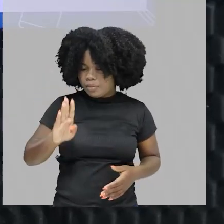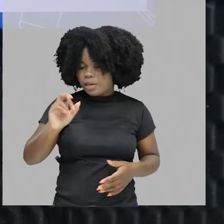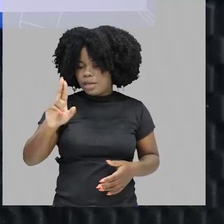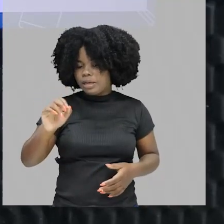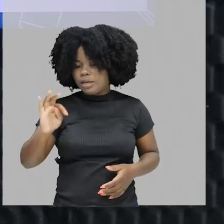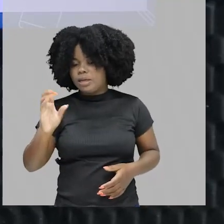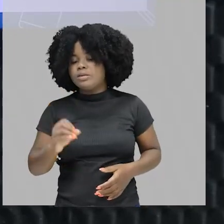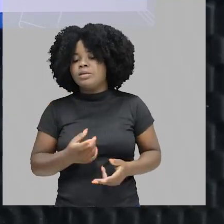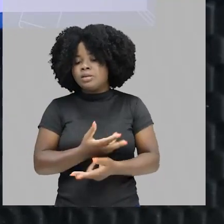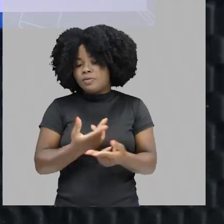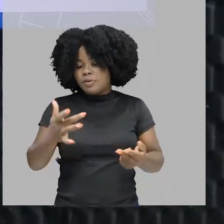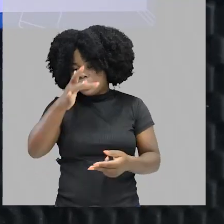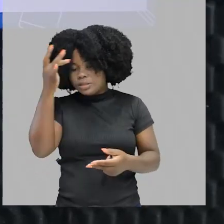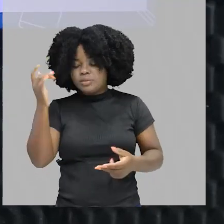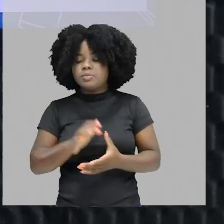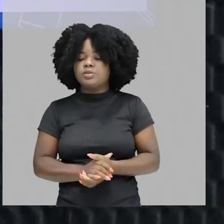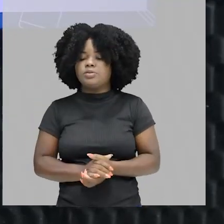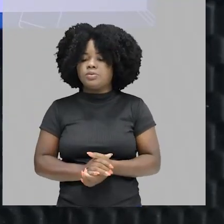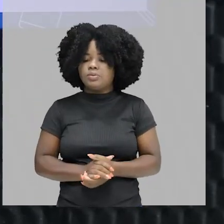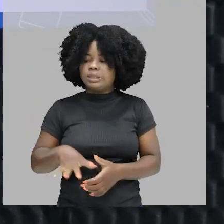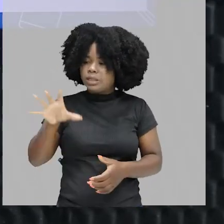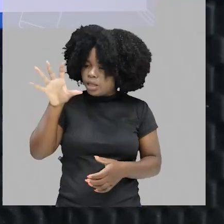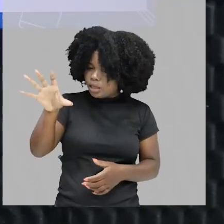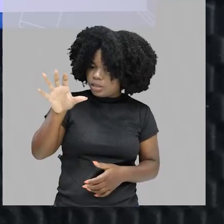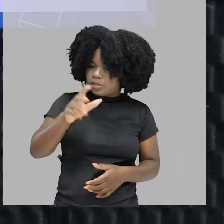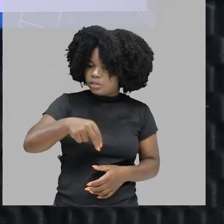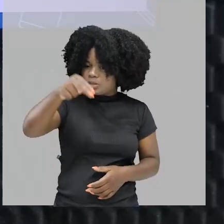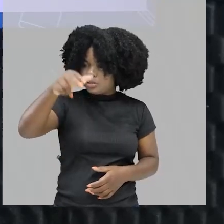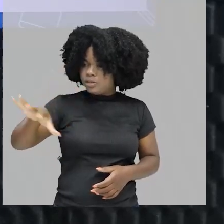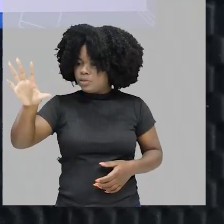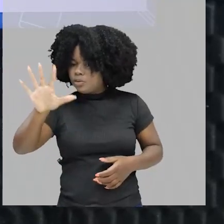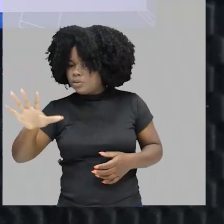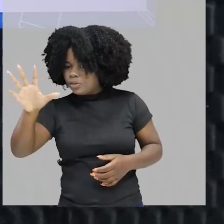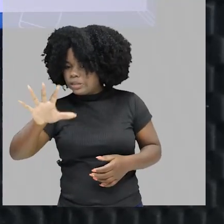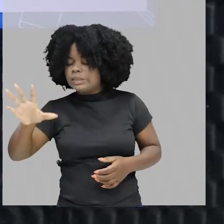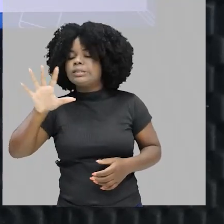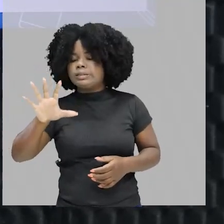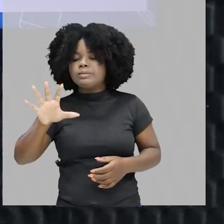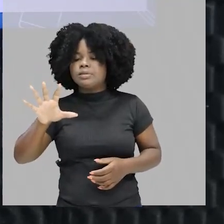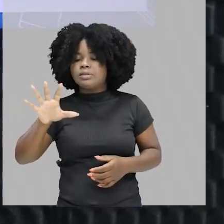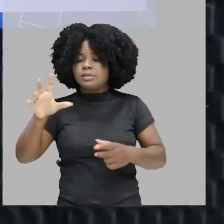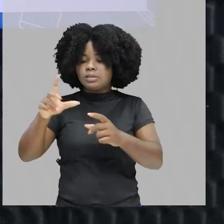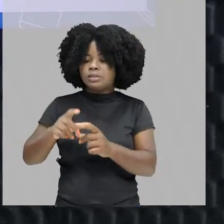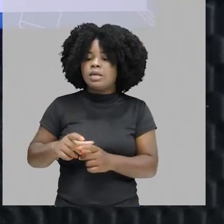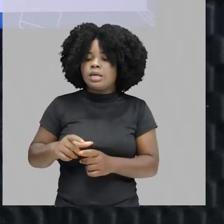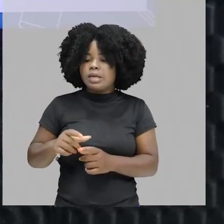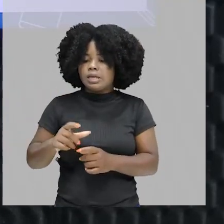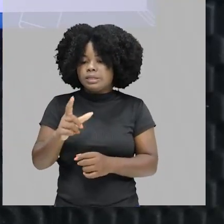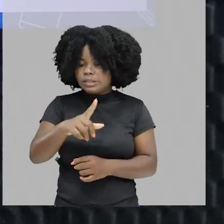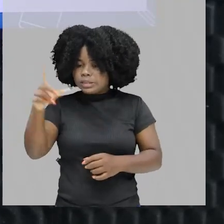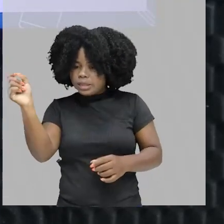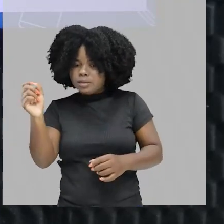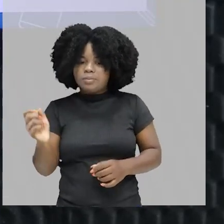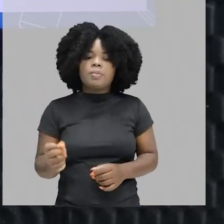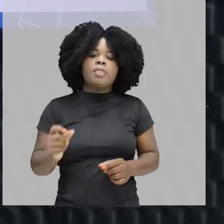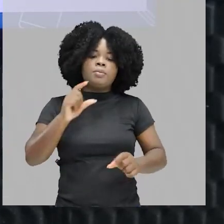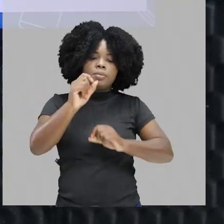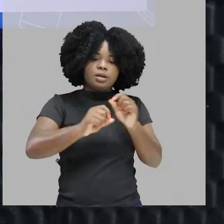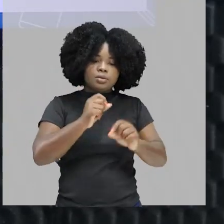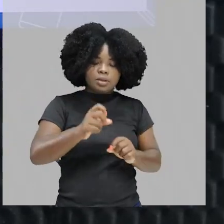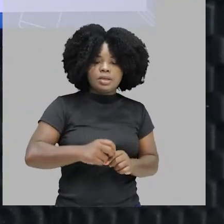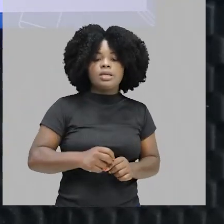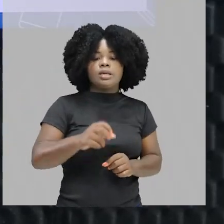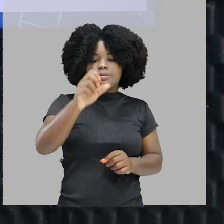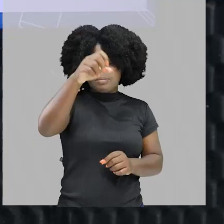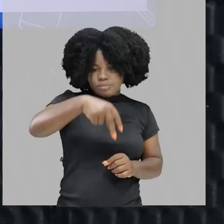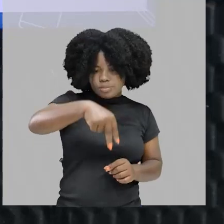deslocar para essa região na expansão deste processo, tá certo? Que também vai ajudar na ocupação da região norte, principalmente dali da